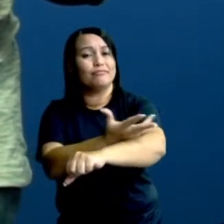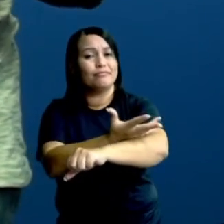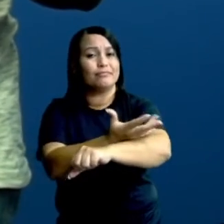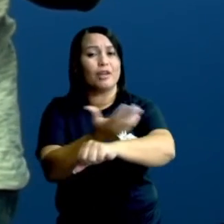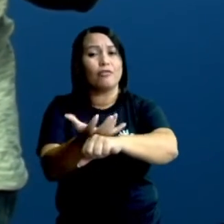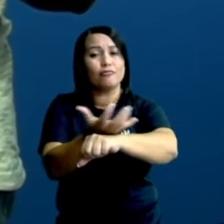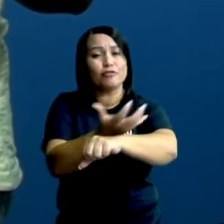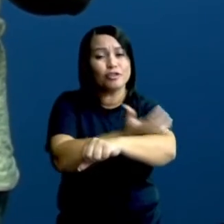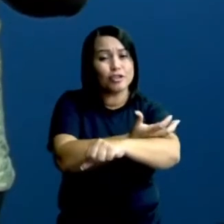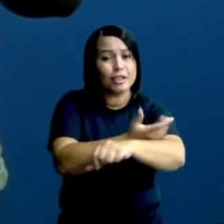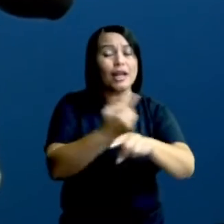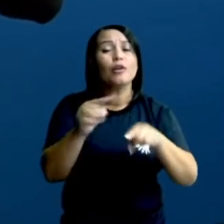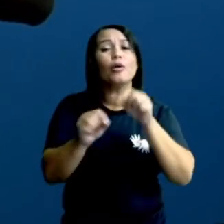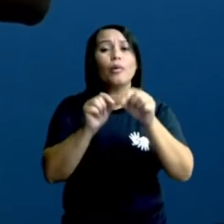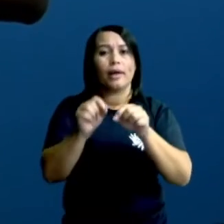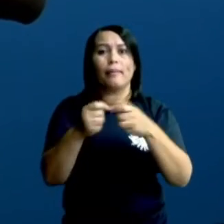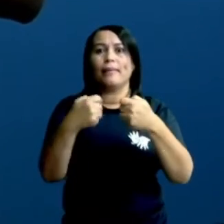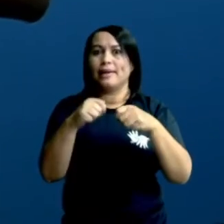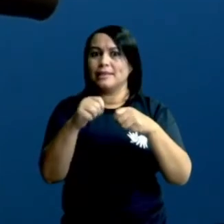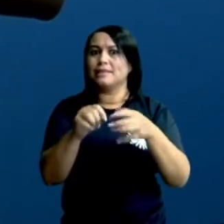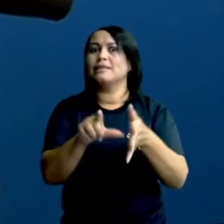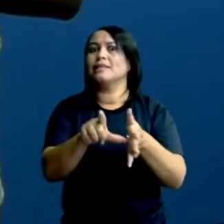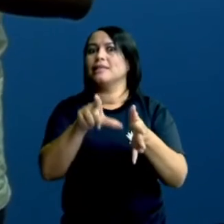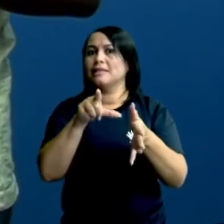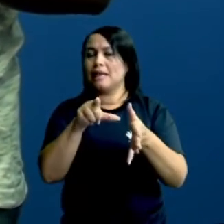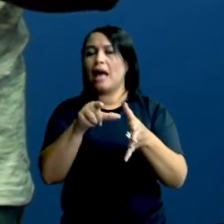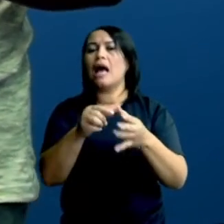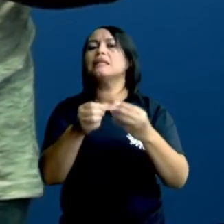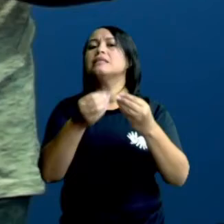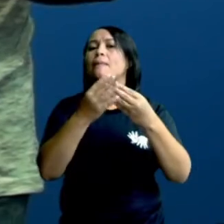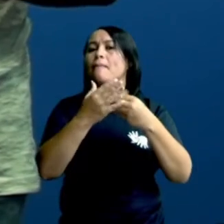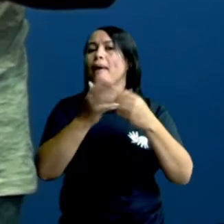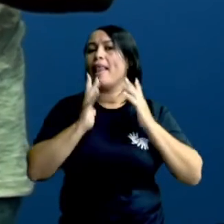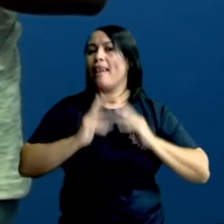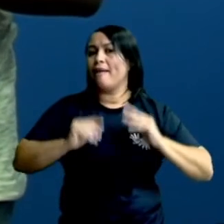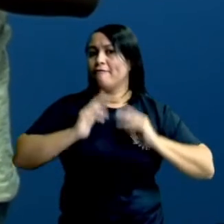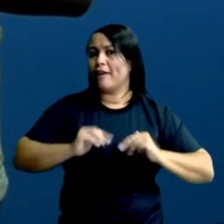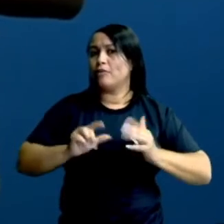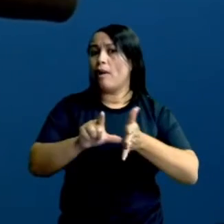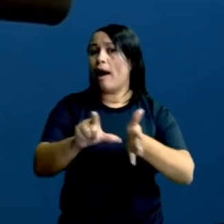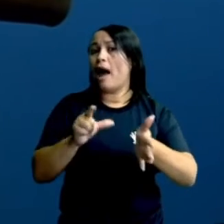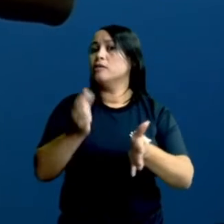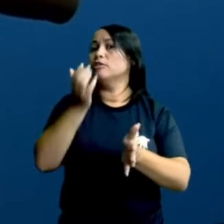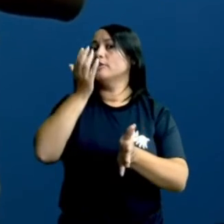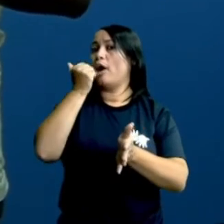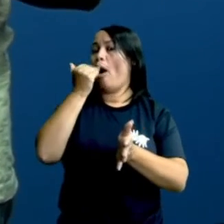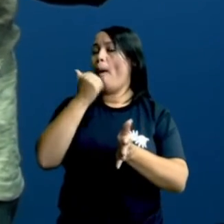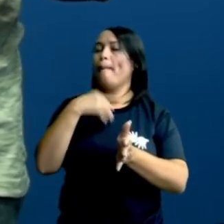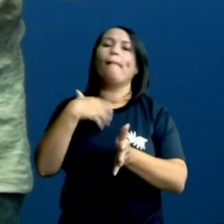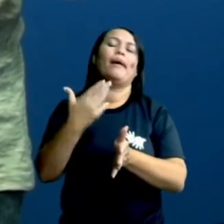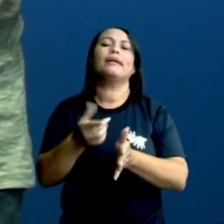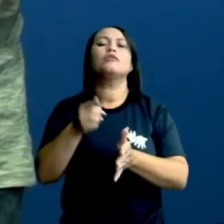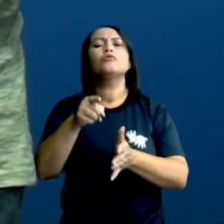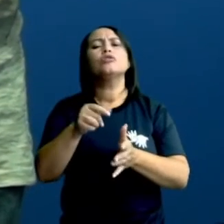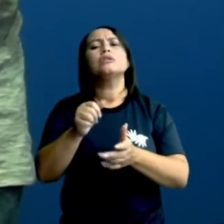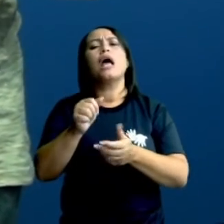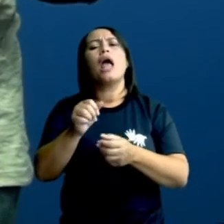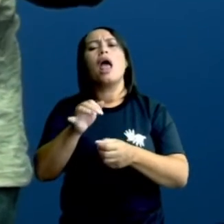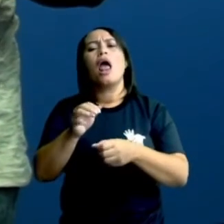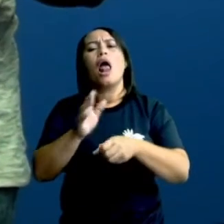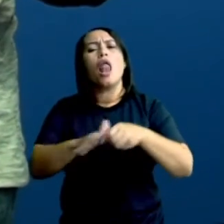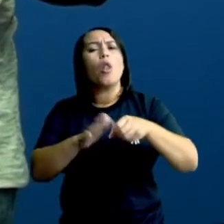vegetais, por isso eles devem ser bem lavados antes de serem ingeridos. Então, se você lavou bem